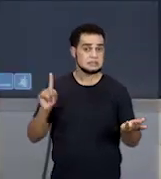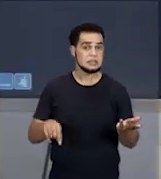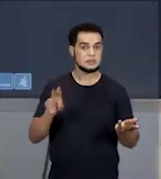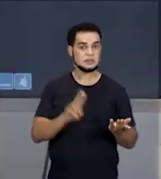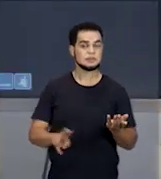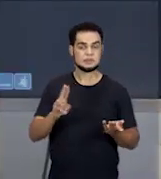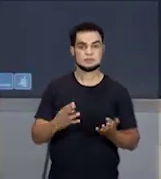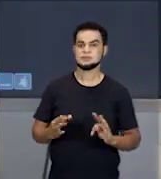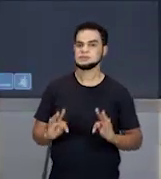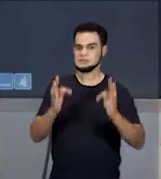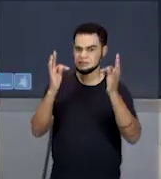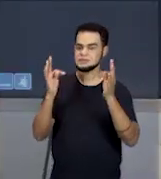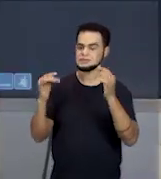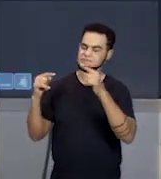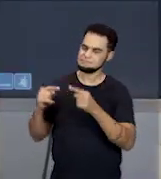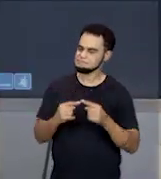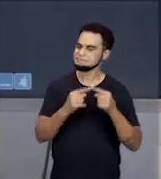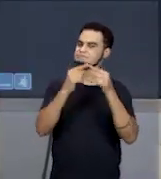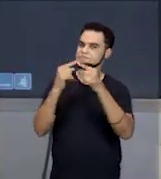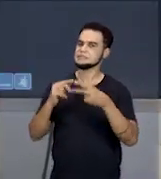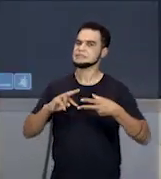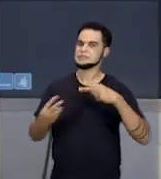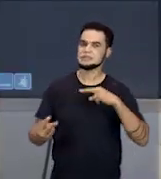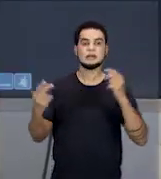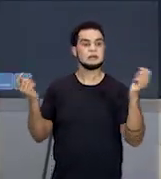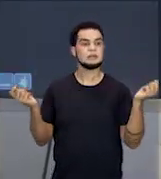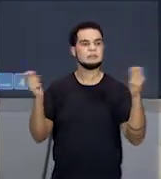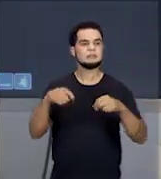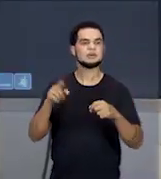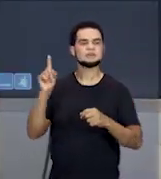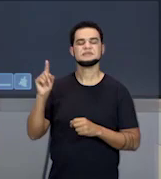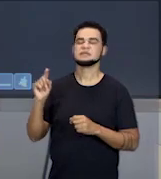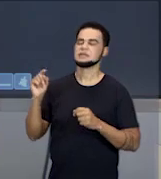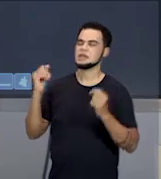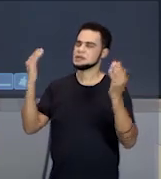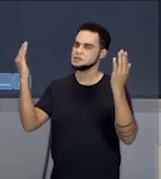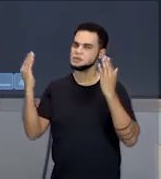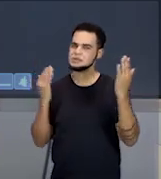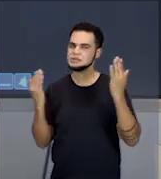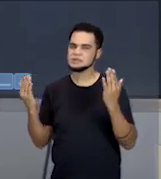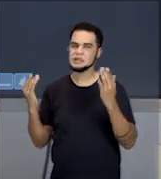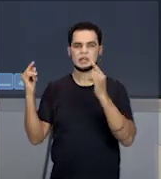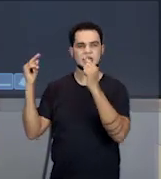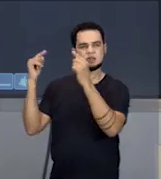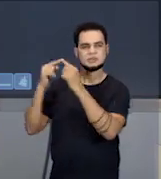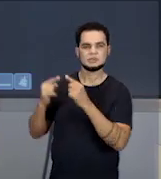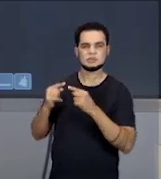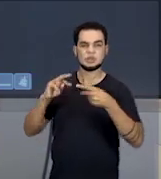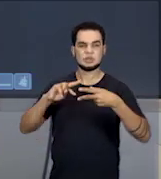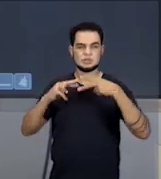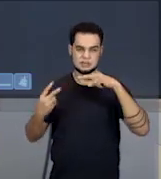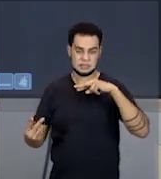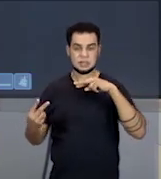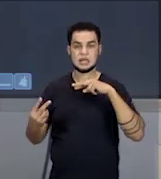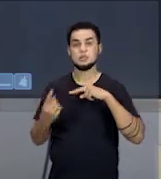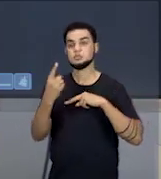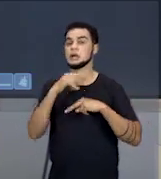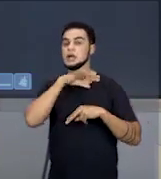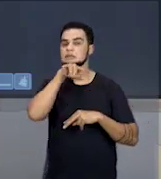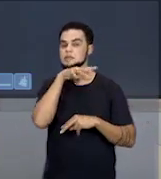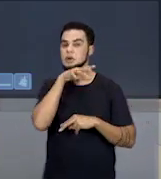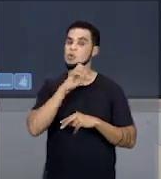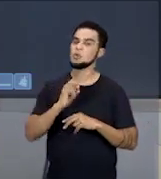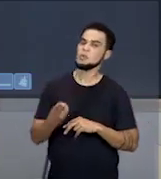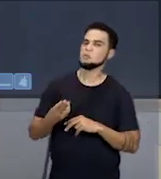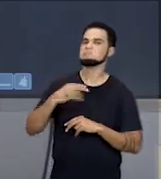DNA recombinante, tornou-se possível, por exemplo, associar segmentos dos genes de DNA de um animal ou de